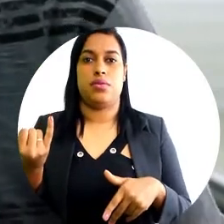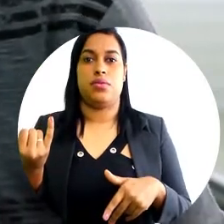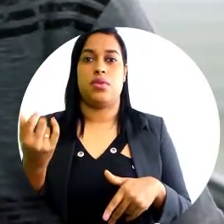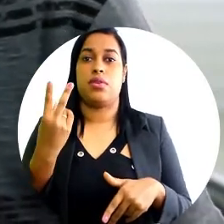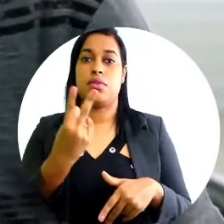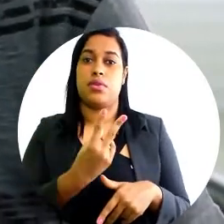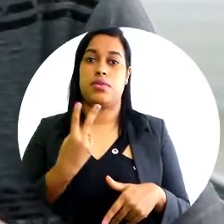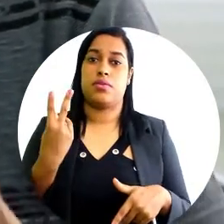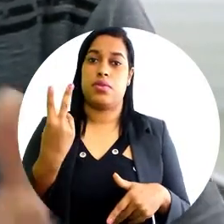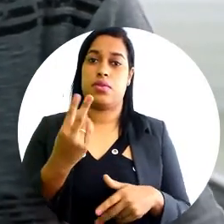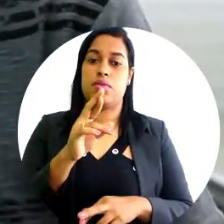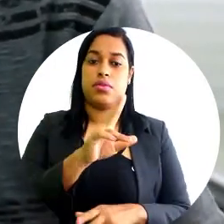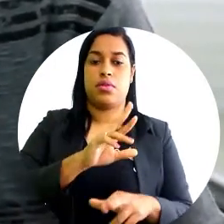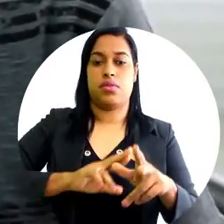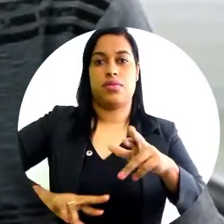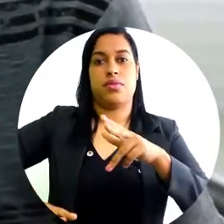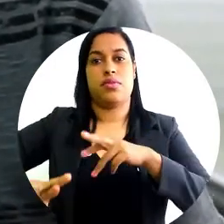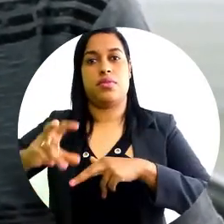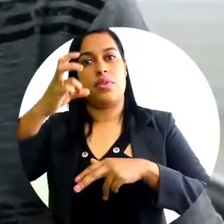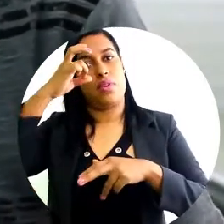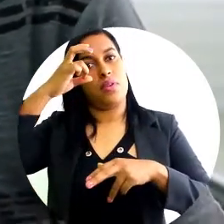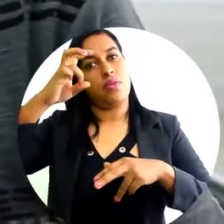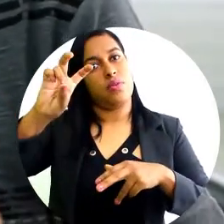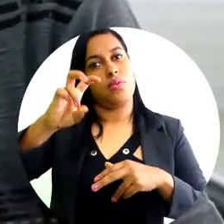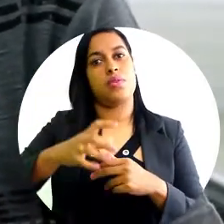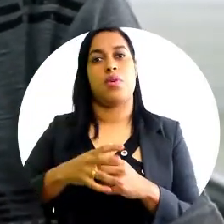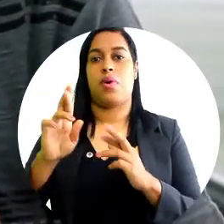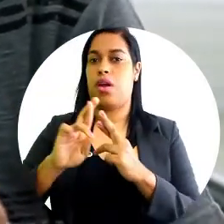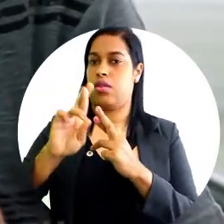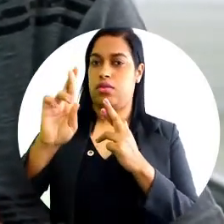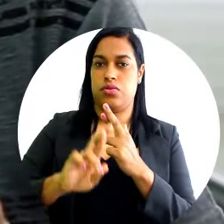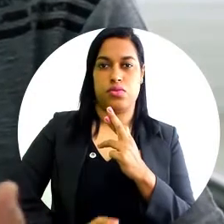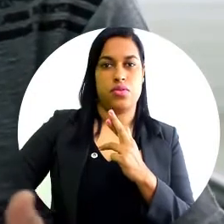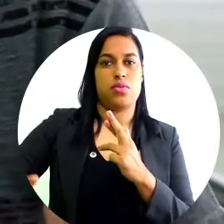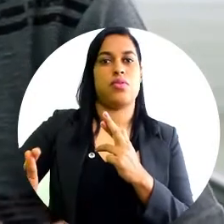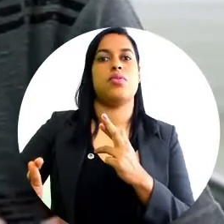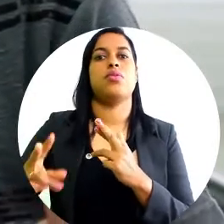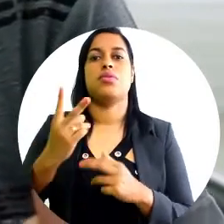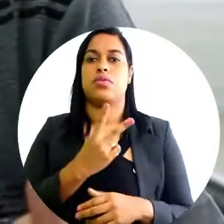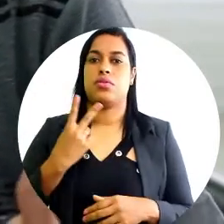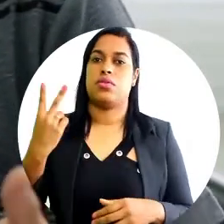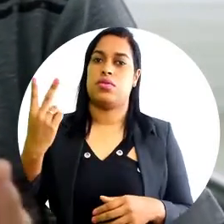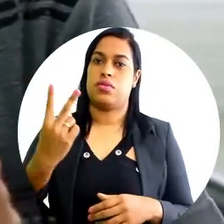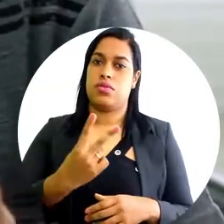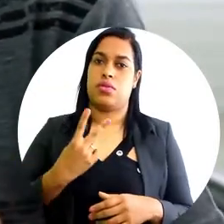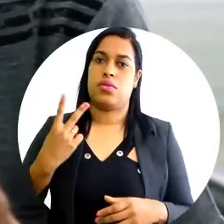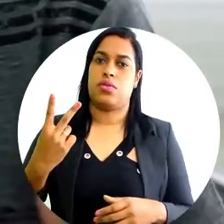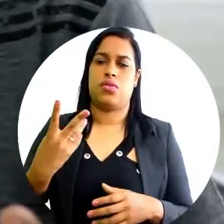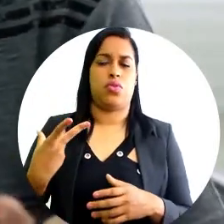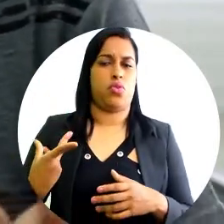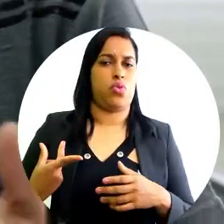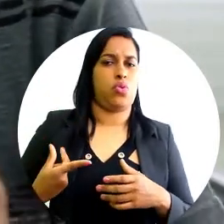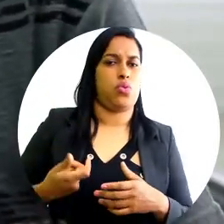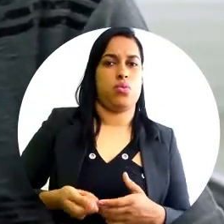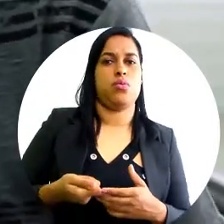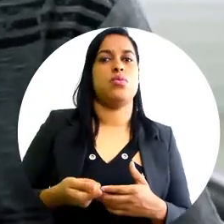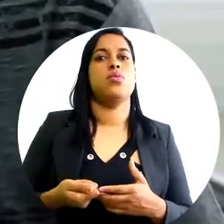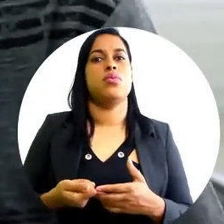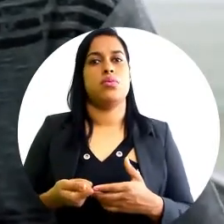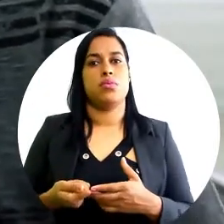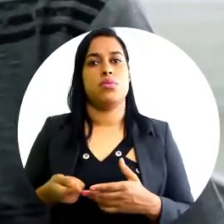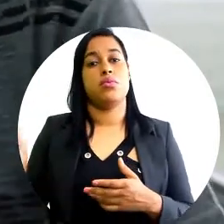oportunidade de valorizar a diversidade cultural, sejam as questões religiosas, os valores e toda